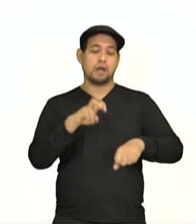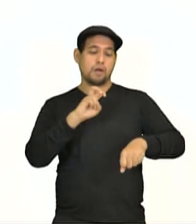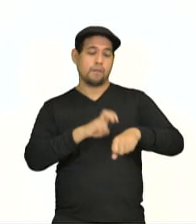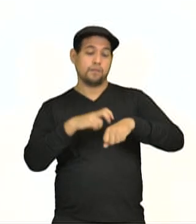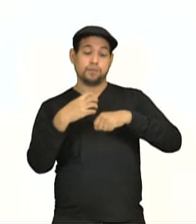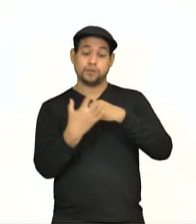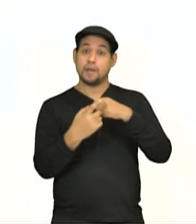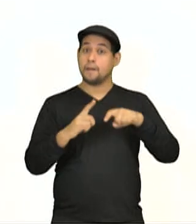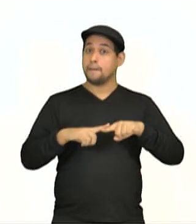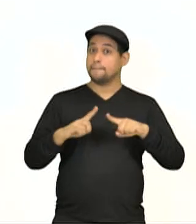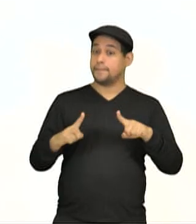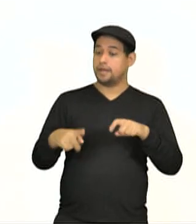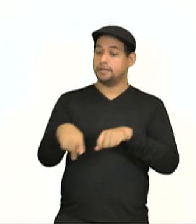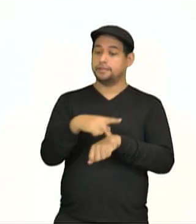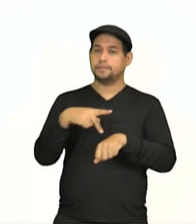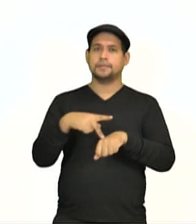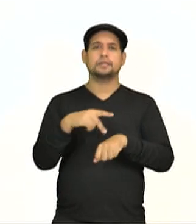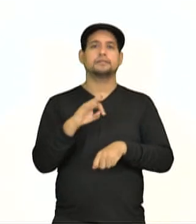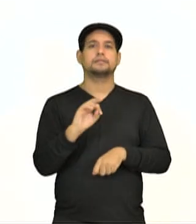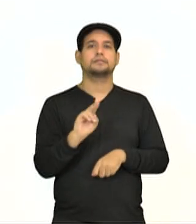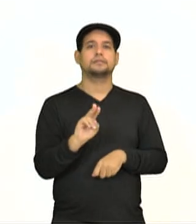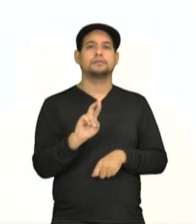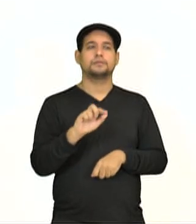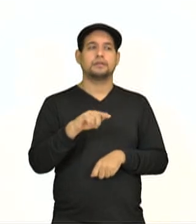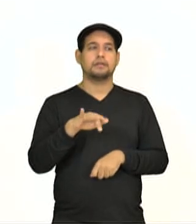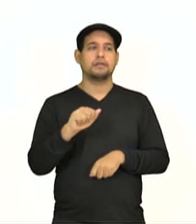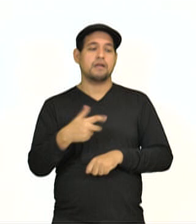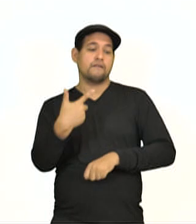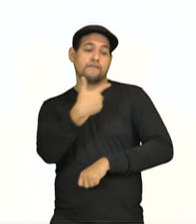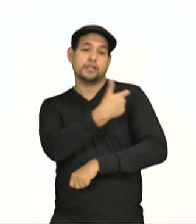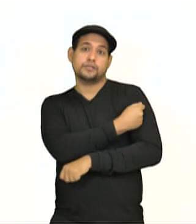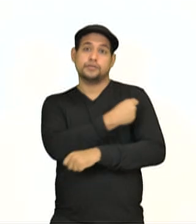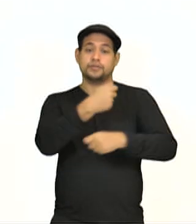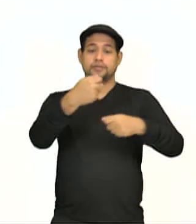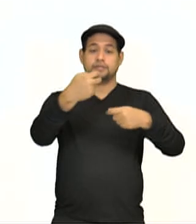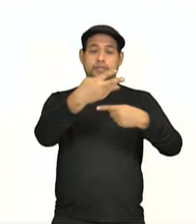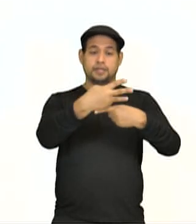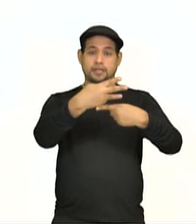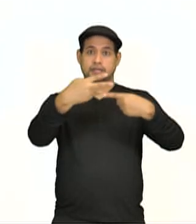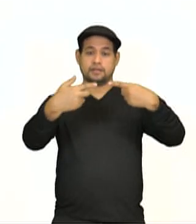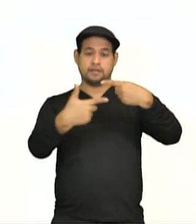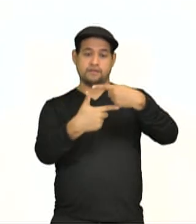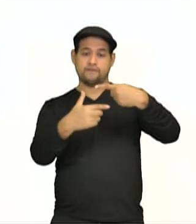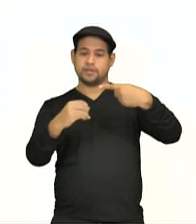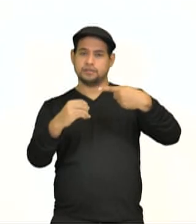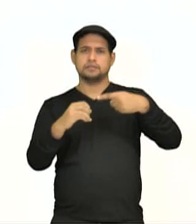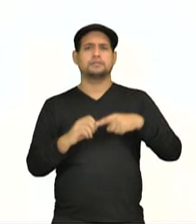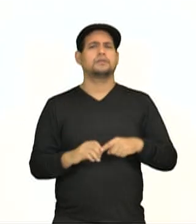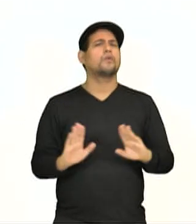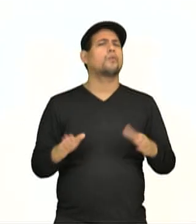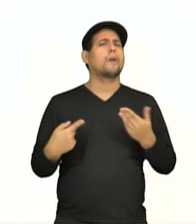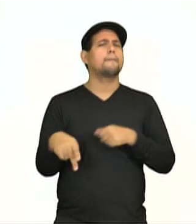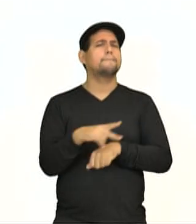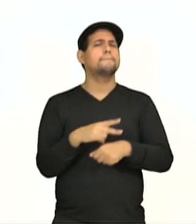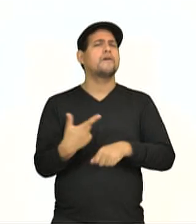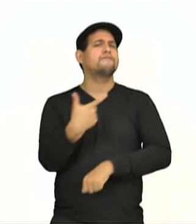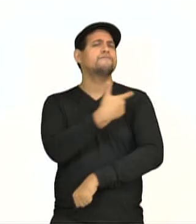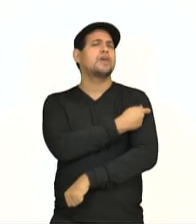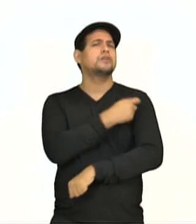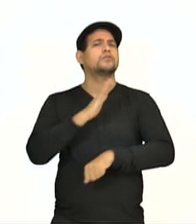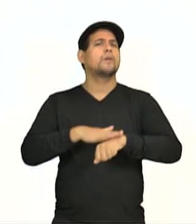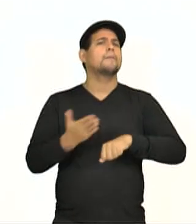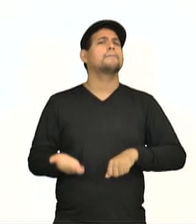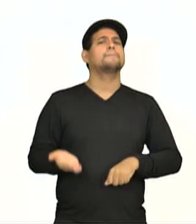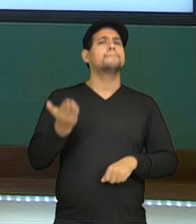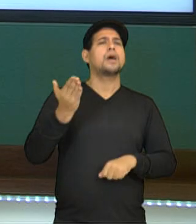Enquanto a Turquia, né, tinha vacinado 3 sobre 20 avos. Qual dos países vacinou mais a